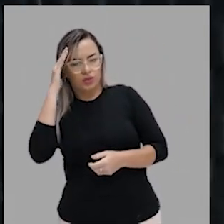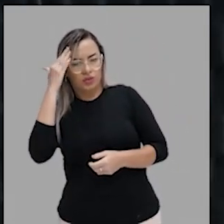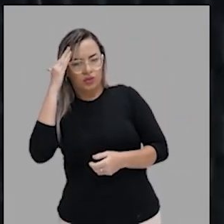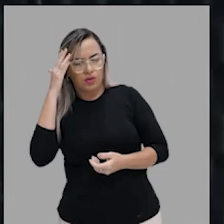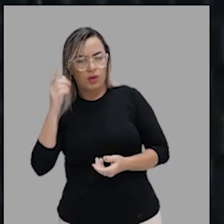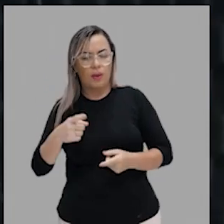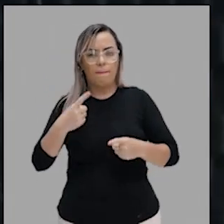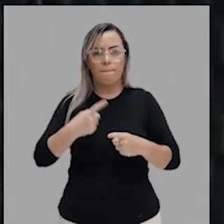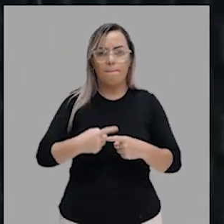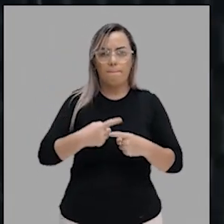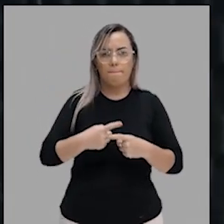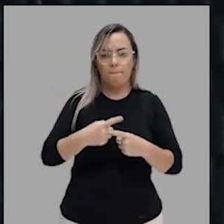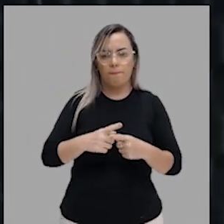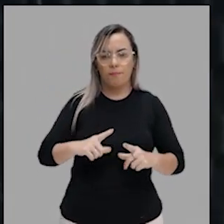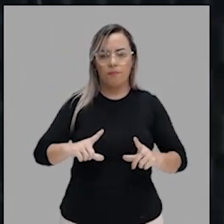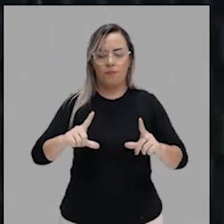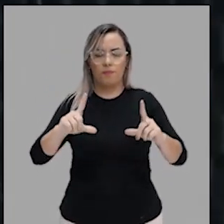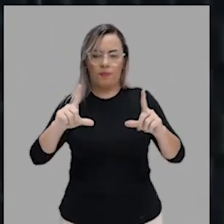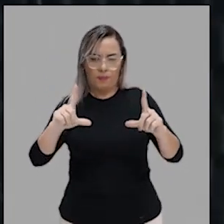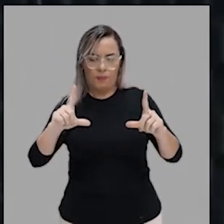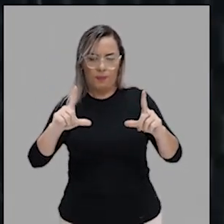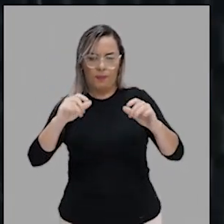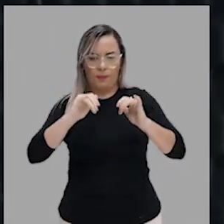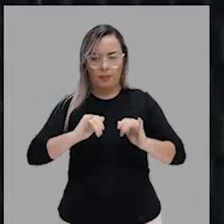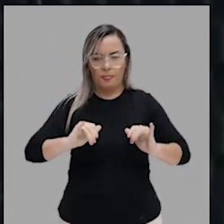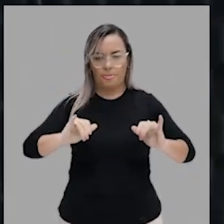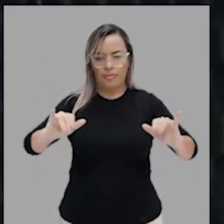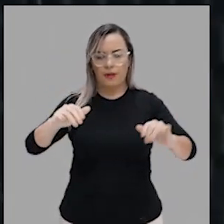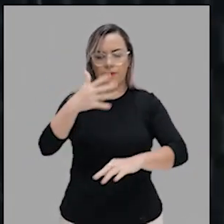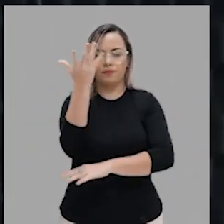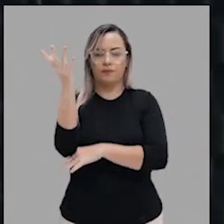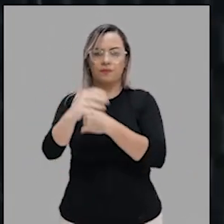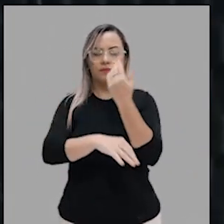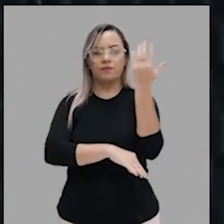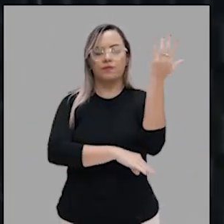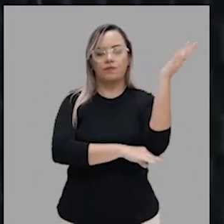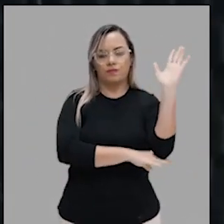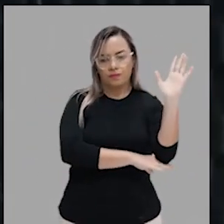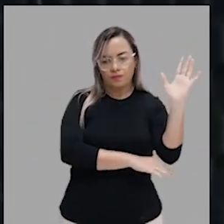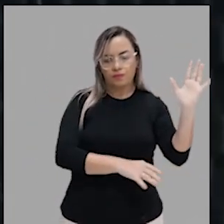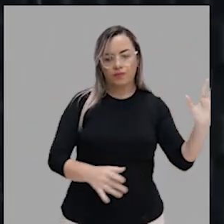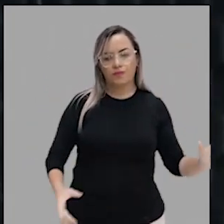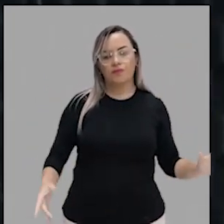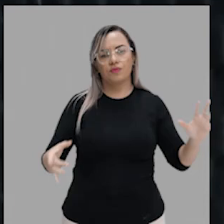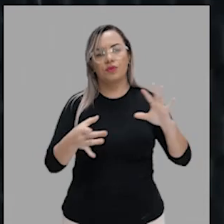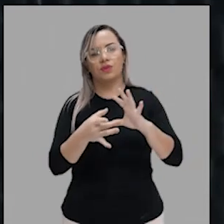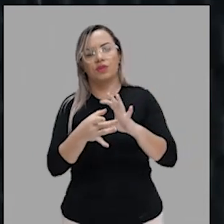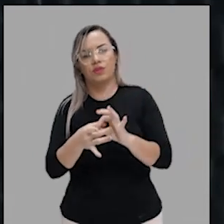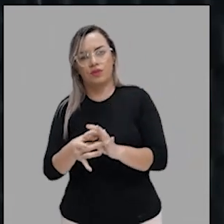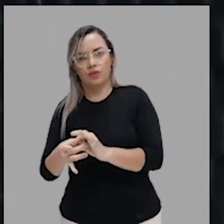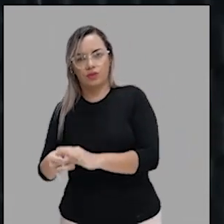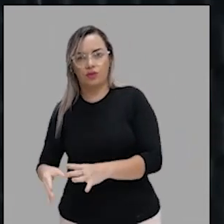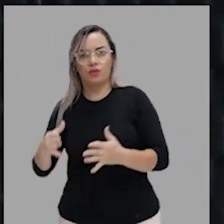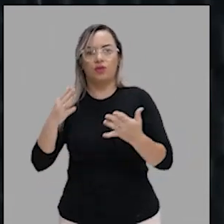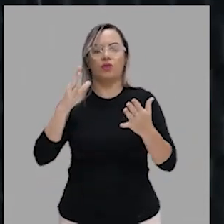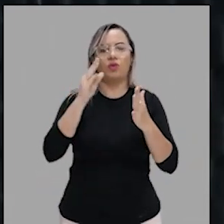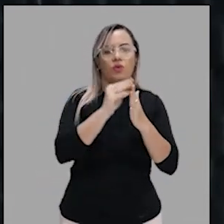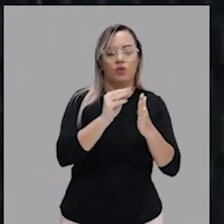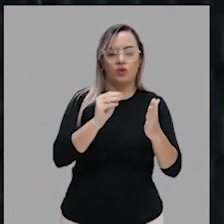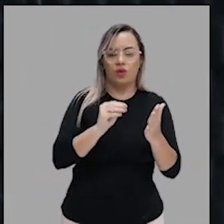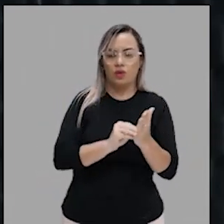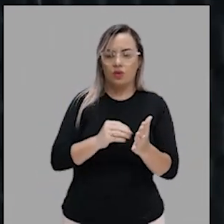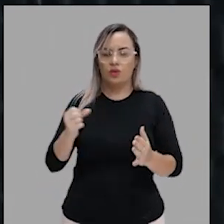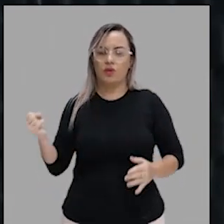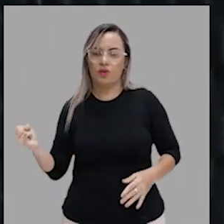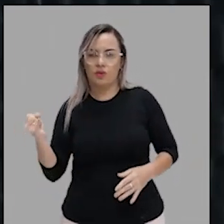esse cartaz aqui de uma campanha do meio ambiente? Primeiro, contextualizar a nossa aula com algo que é importante. Nós estamos vendo